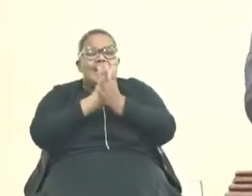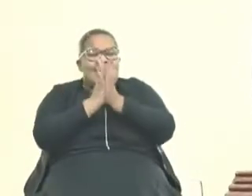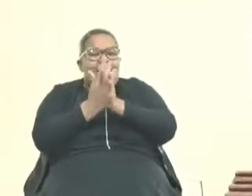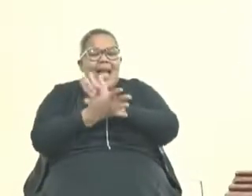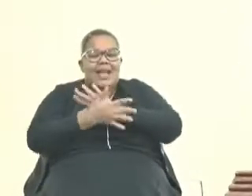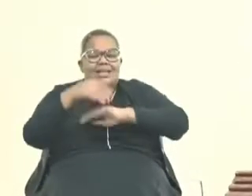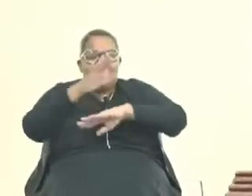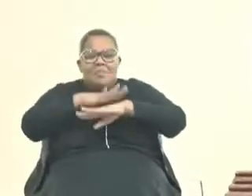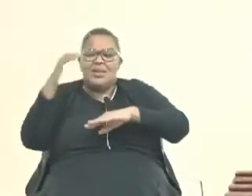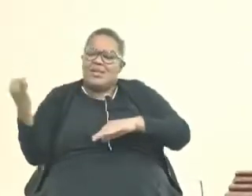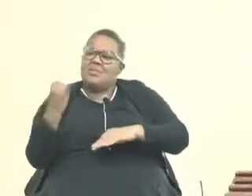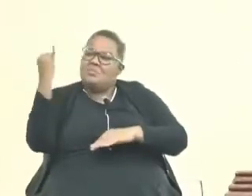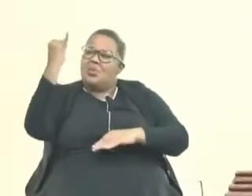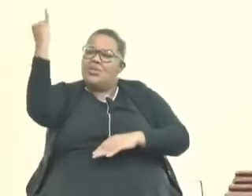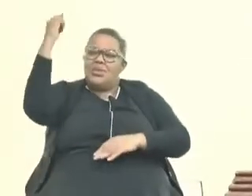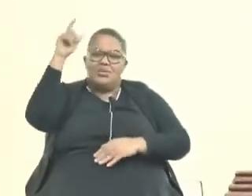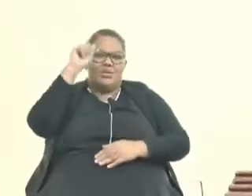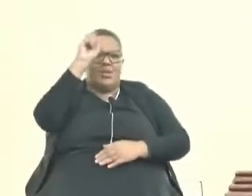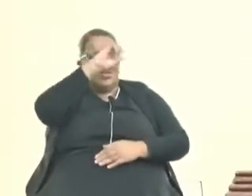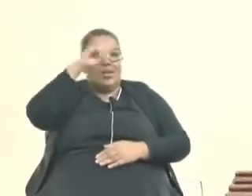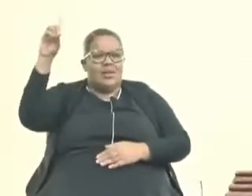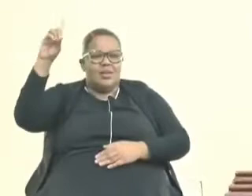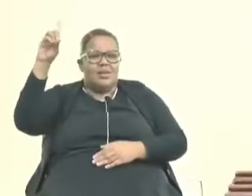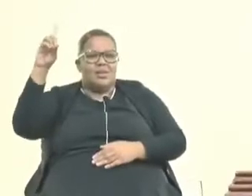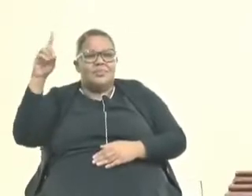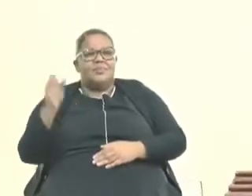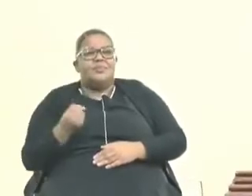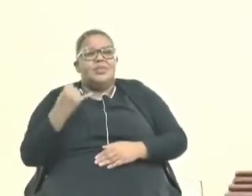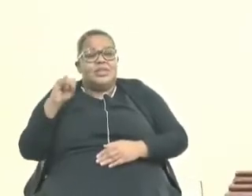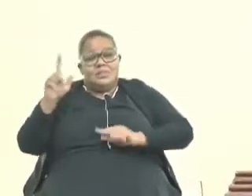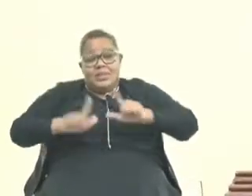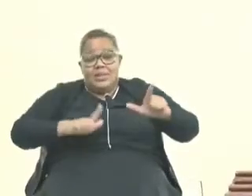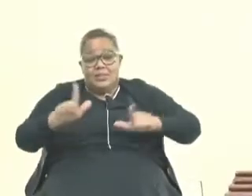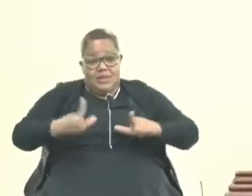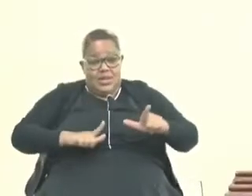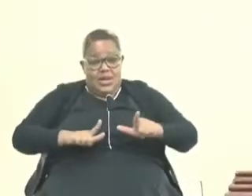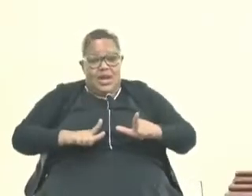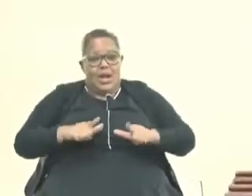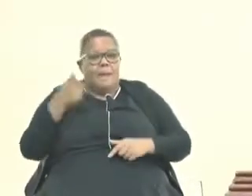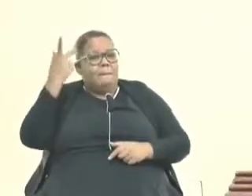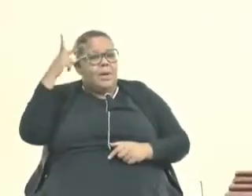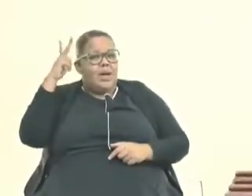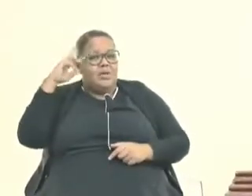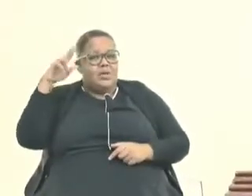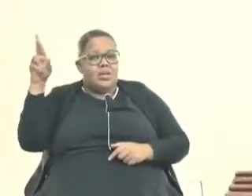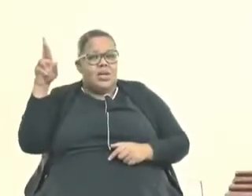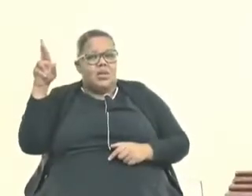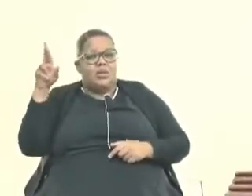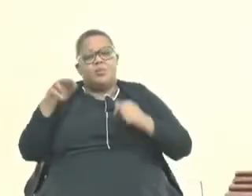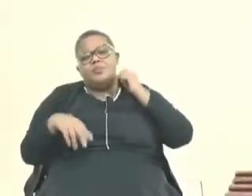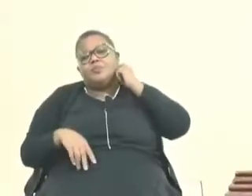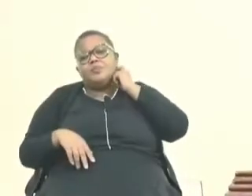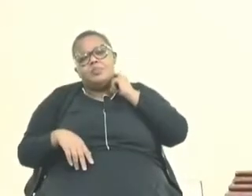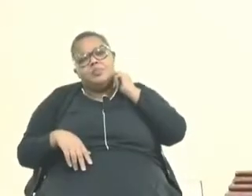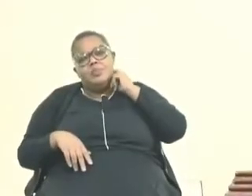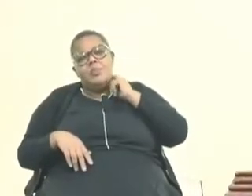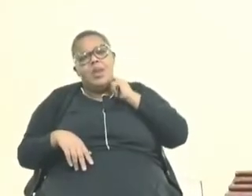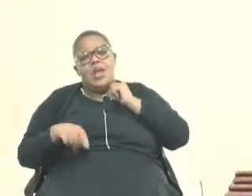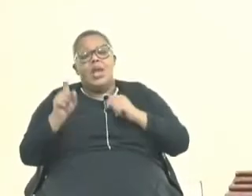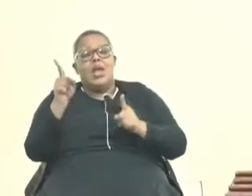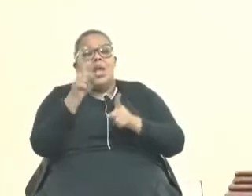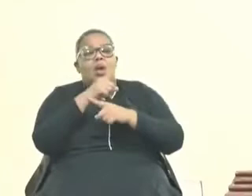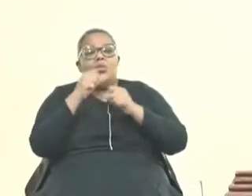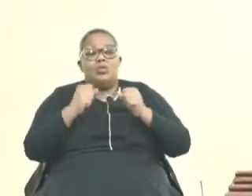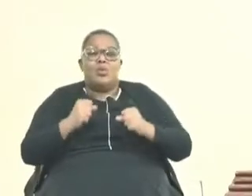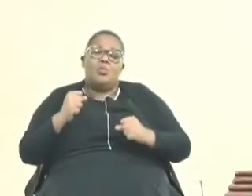do que Deus se para fazer a obra de Deus eu tiver que deixar de ouvir Deus não faça a obra e o Só Deus que Deus